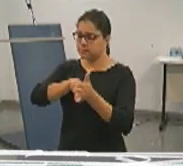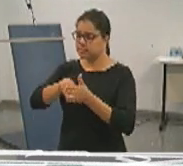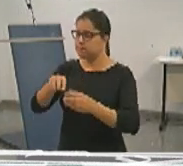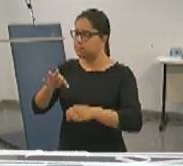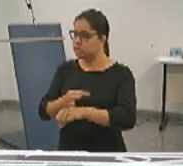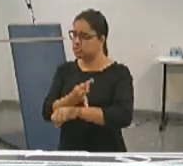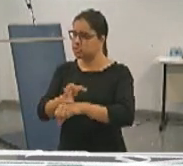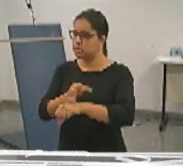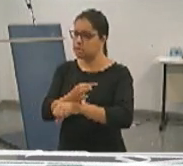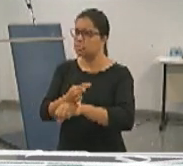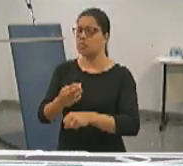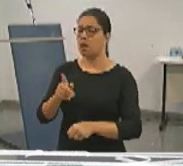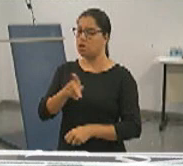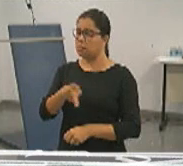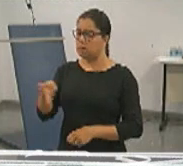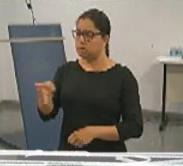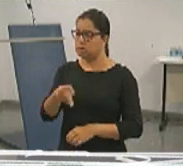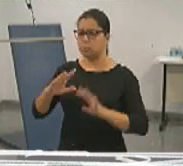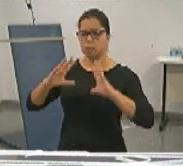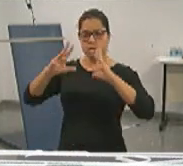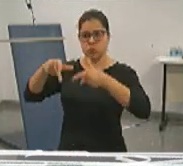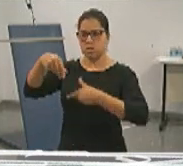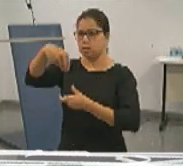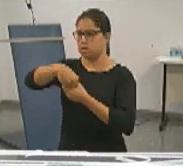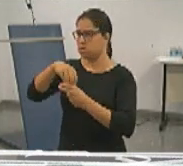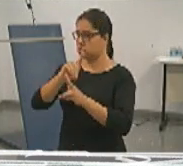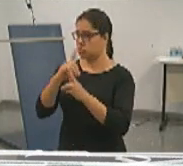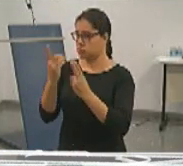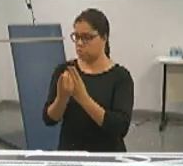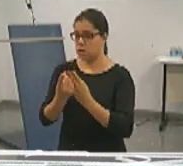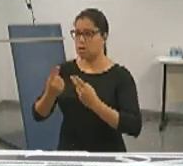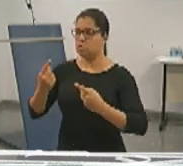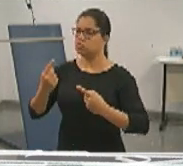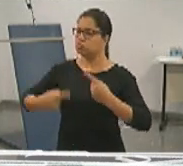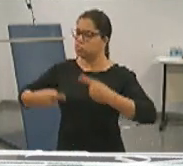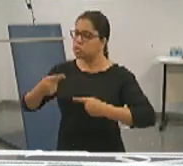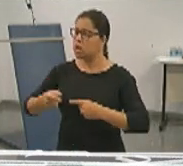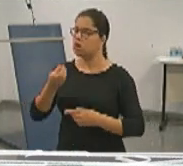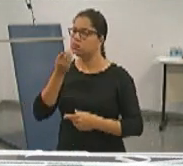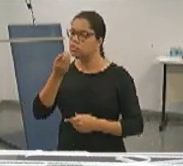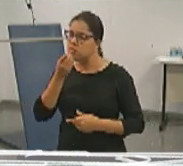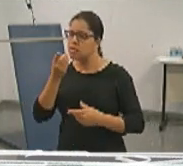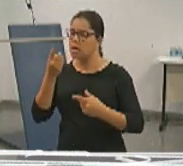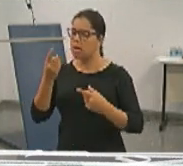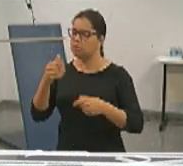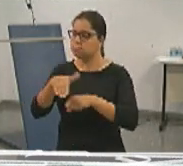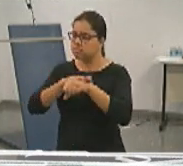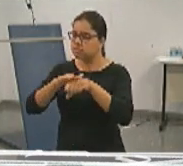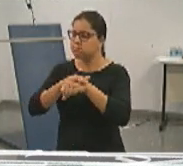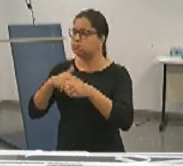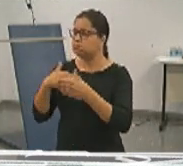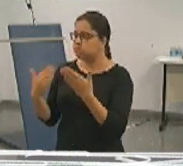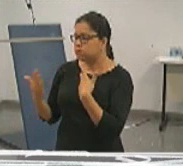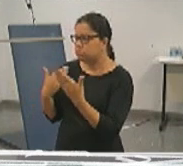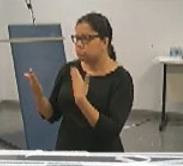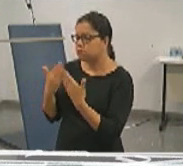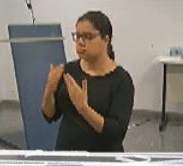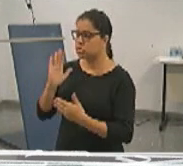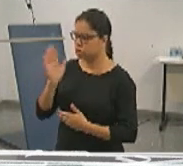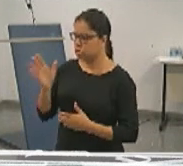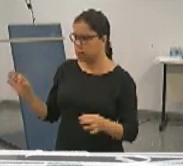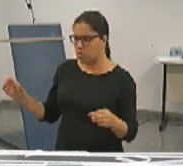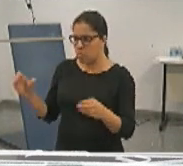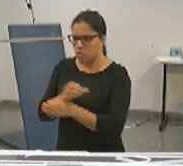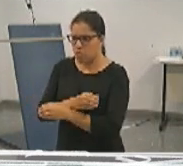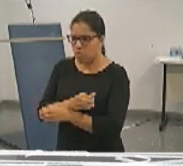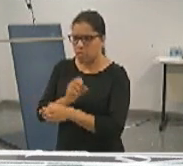e técnicas e docentes dentro da universidade e fazer um diálogo constante com o MEC para verificar se realmente nós já ocupamos o nosso